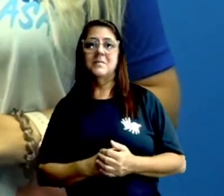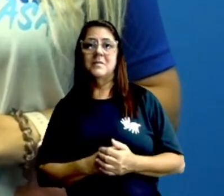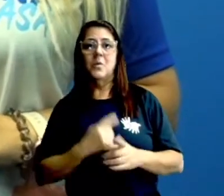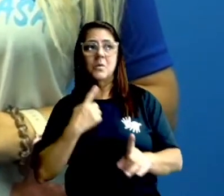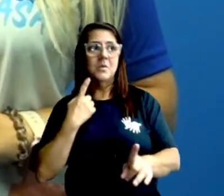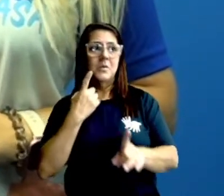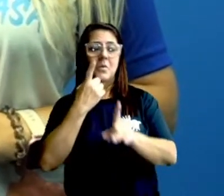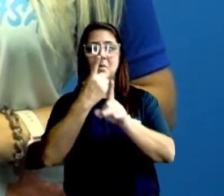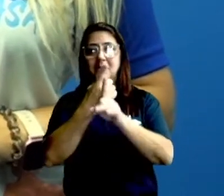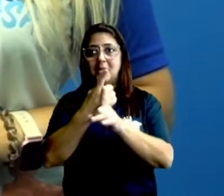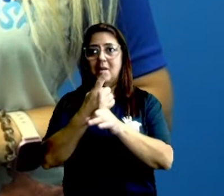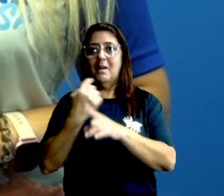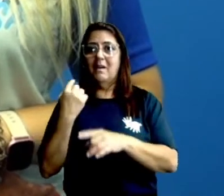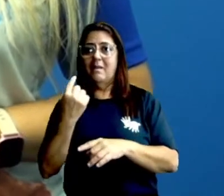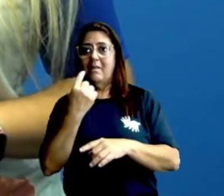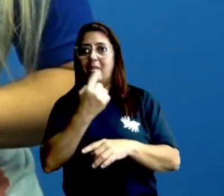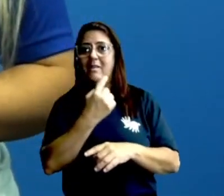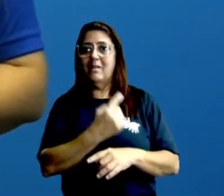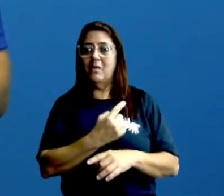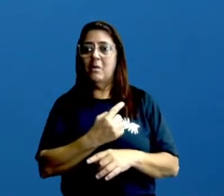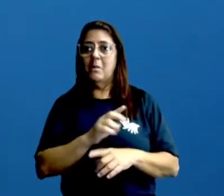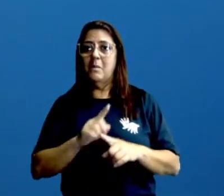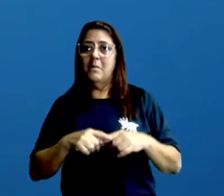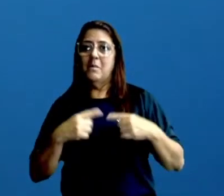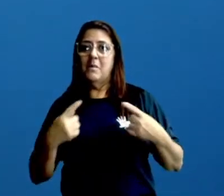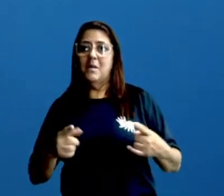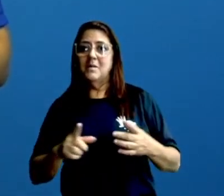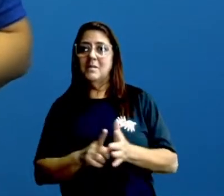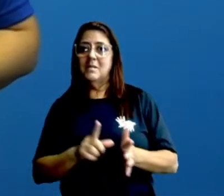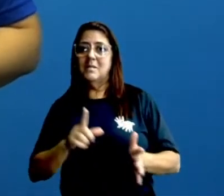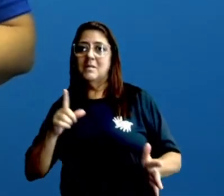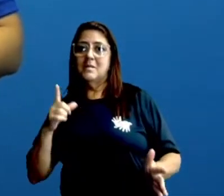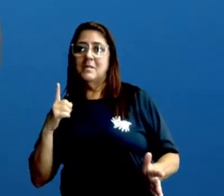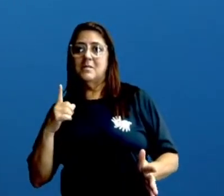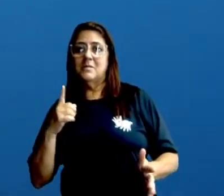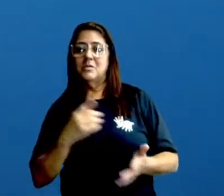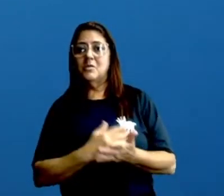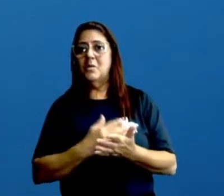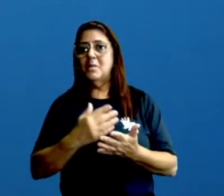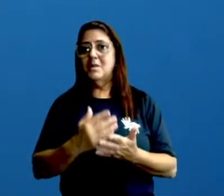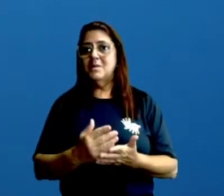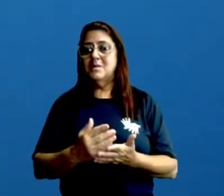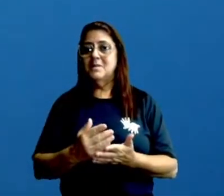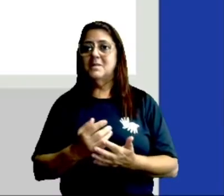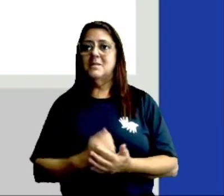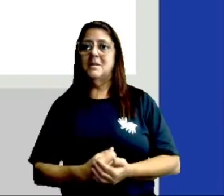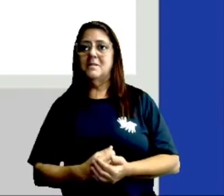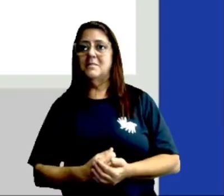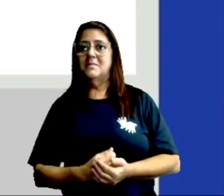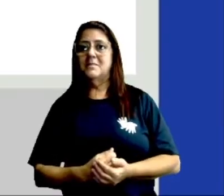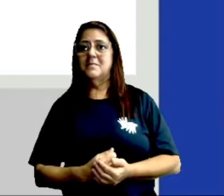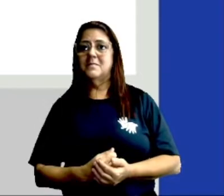posso encontrar cada um desses textos, tá? Mas antes da gente começar, vamos iniciar a nossa aula